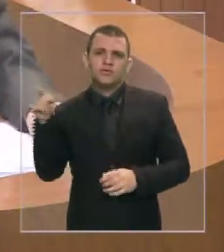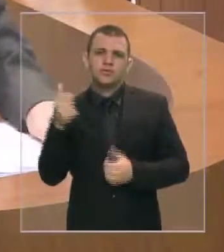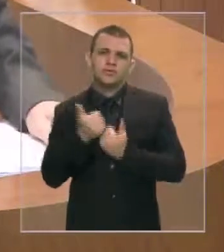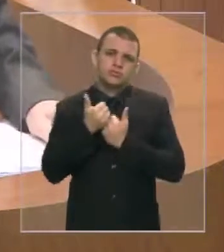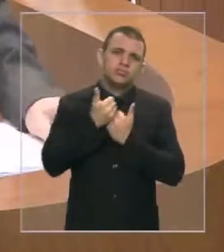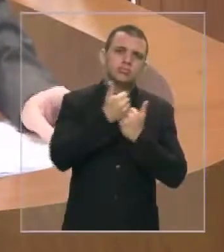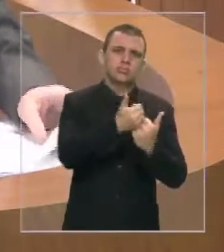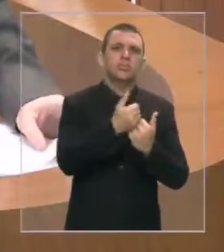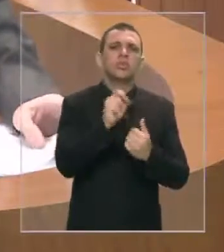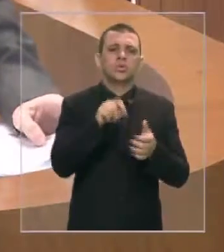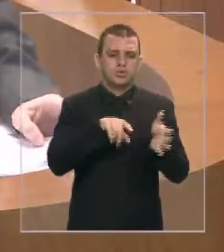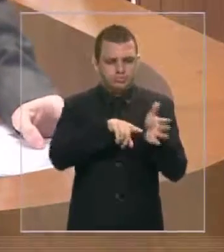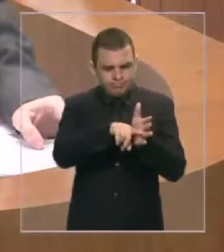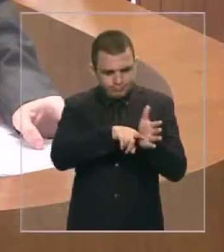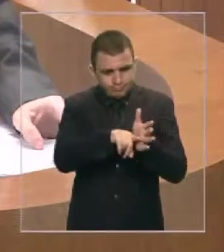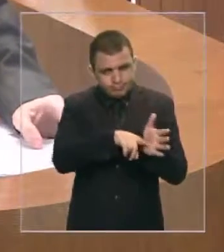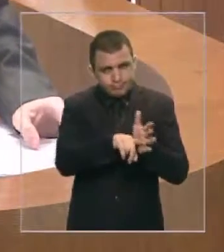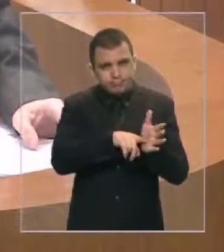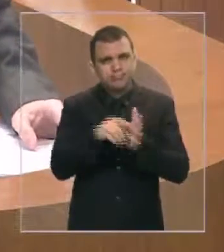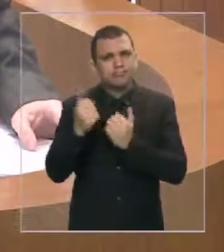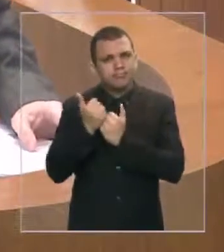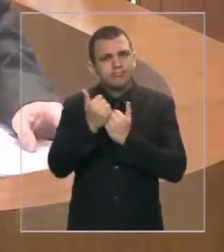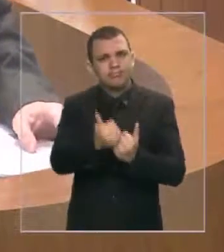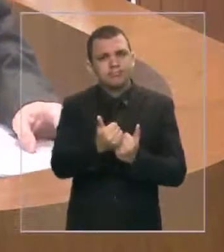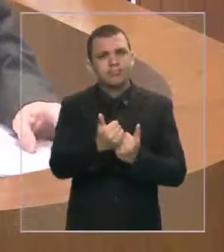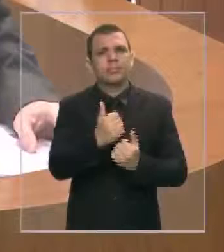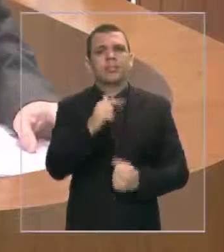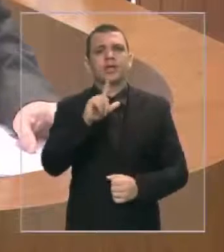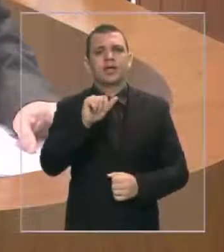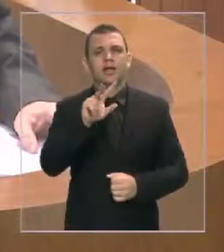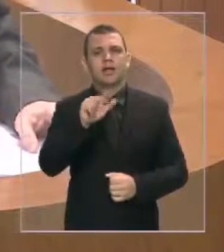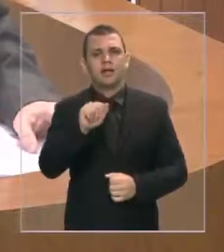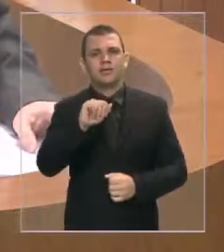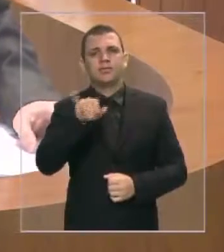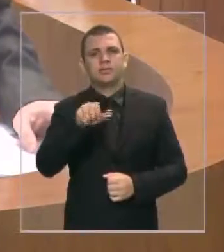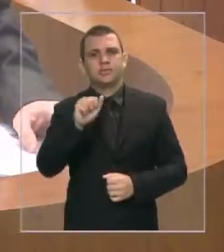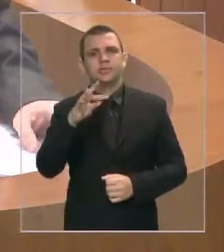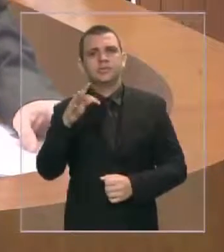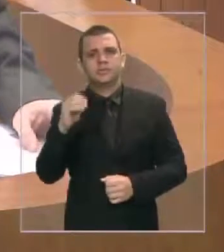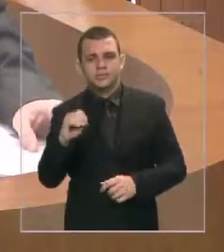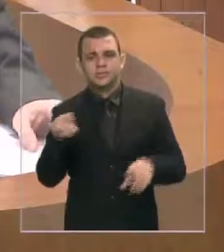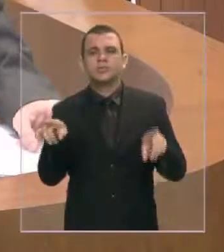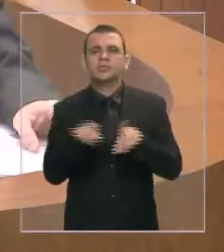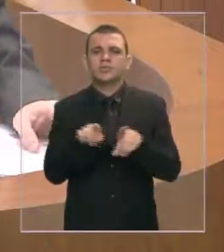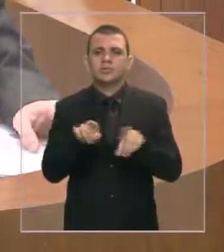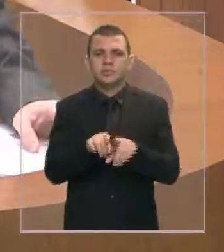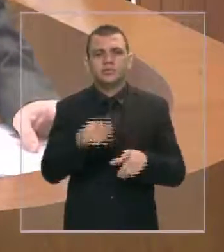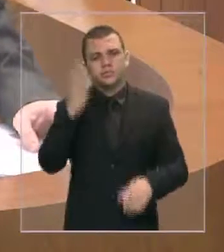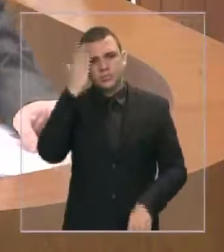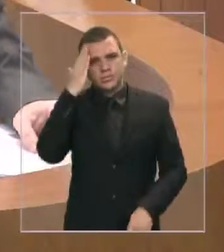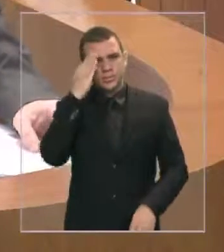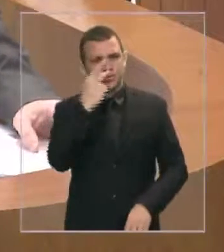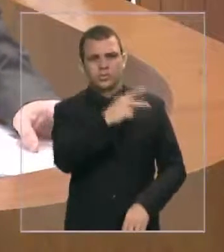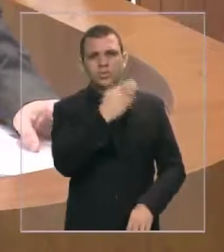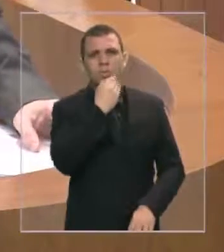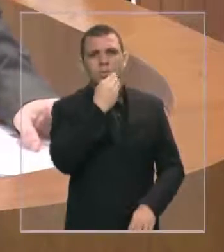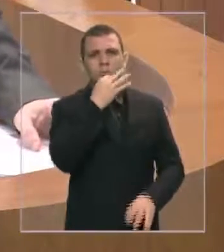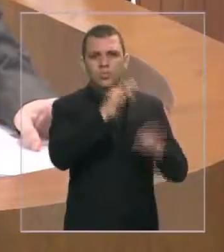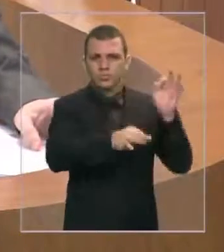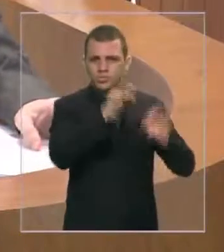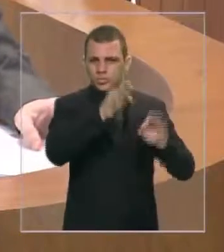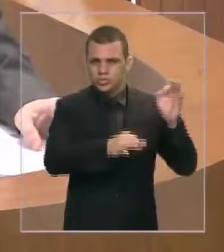às investigações, de apoio à Operação Lava Jato, de reconhecimento em algum momento às qualidades do juiz,